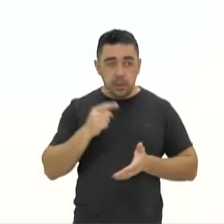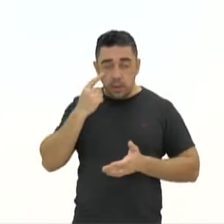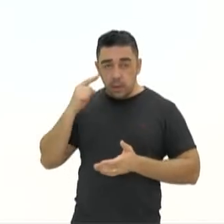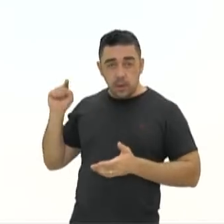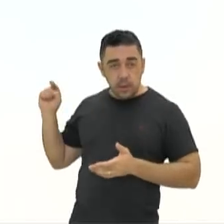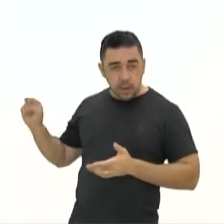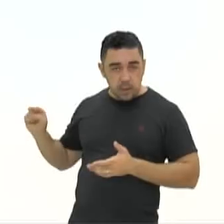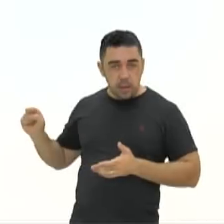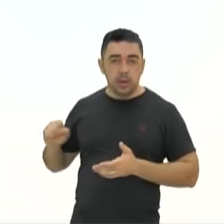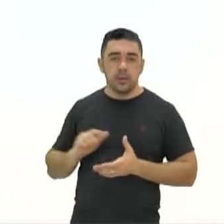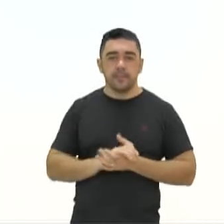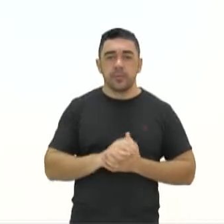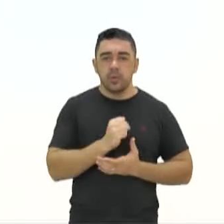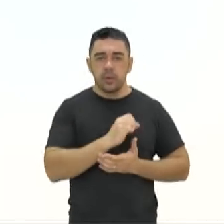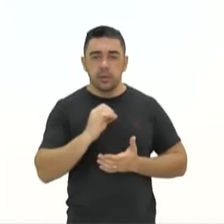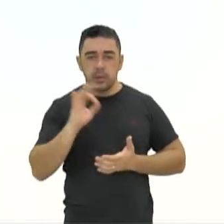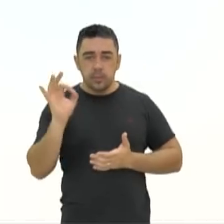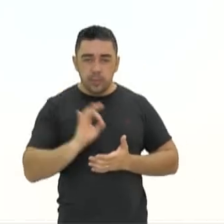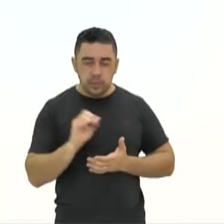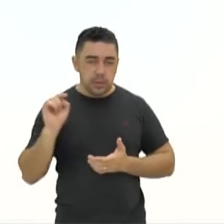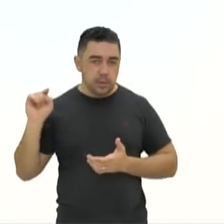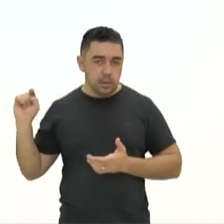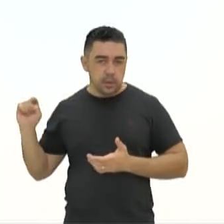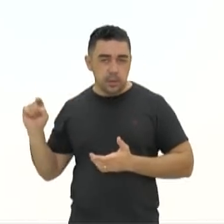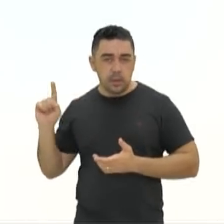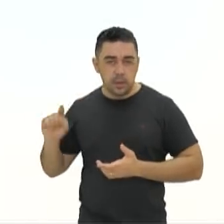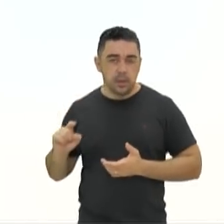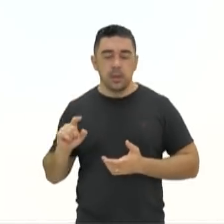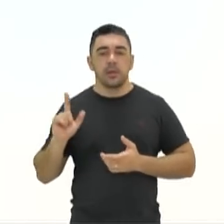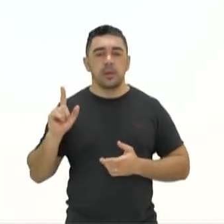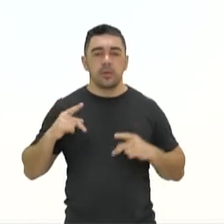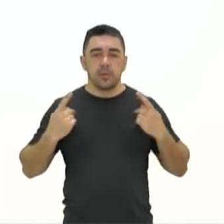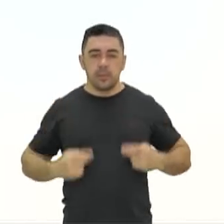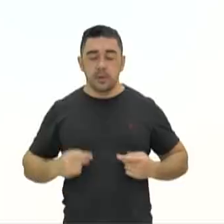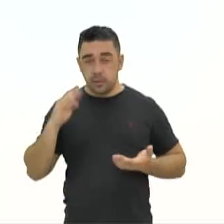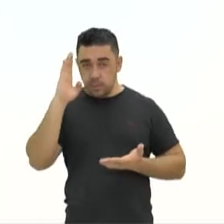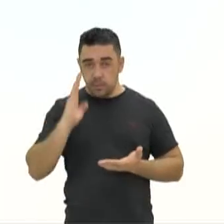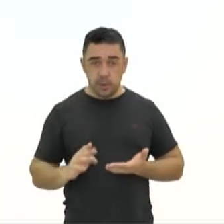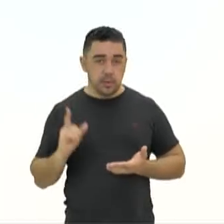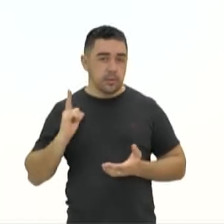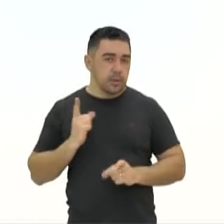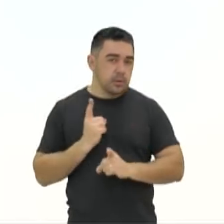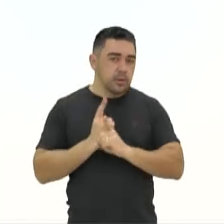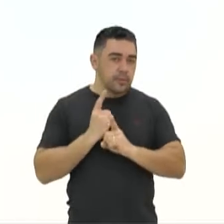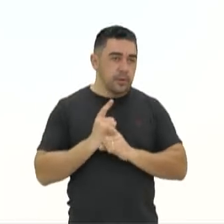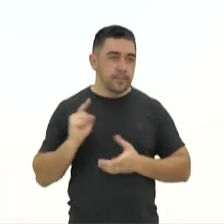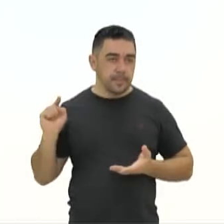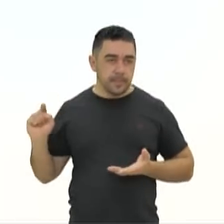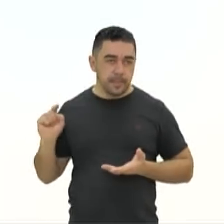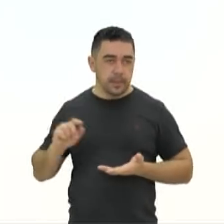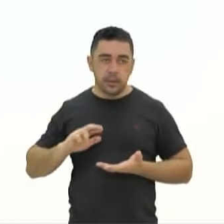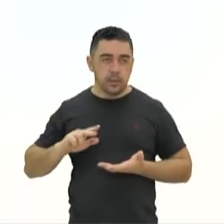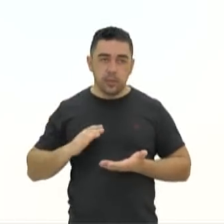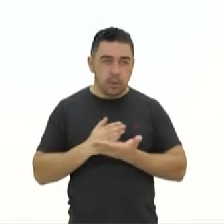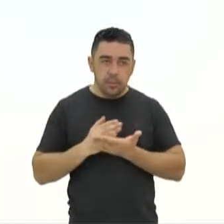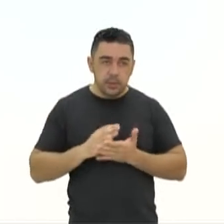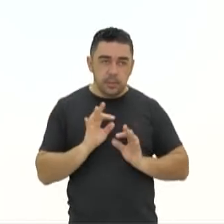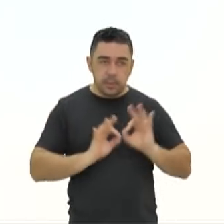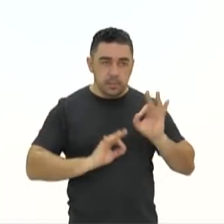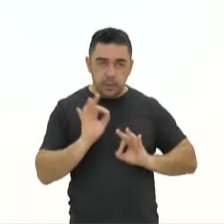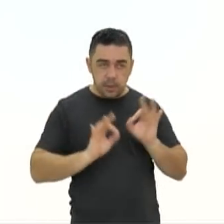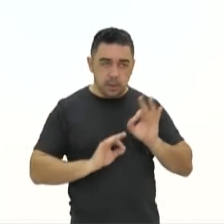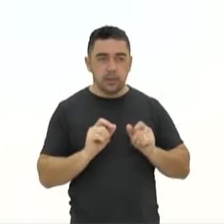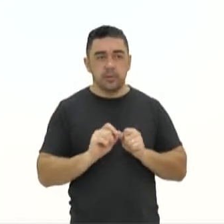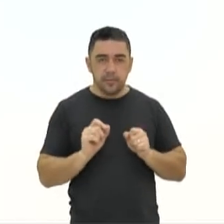direção do museu, 80% dos fragmentos do fóssil humano mais antigo do Brasil estão identificados. Eles ainda não começaram a montagem e estão